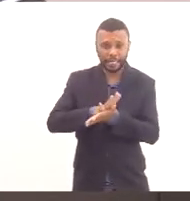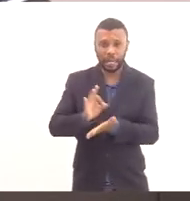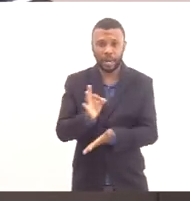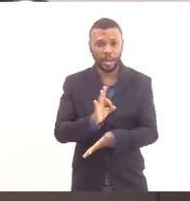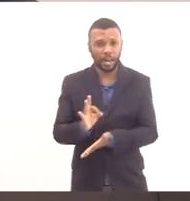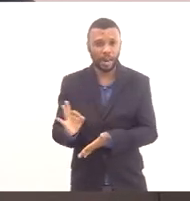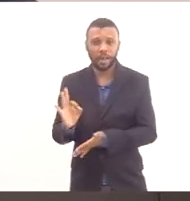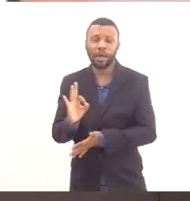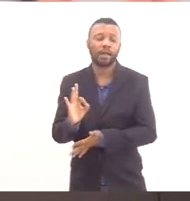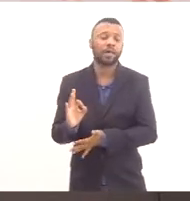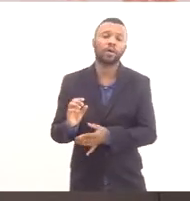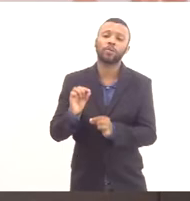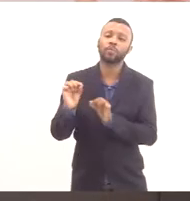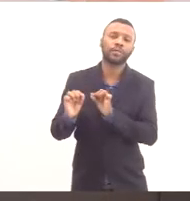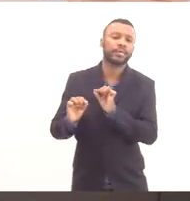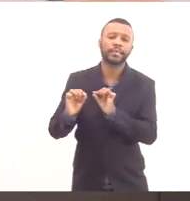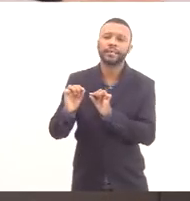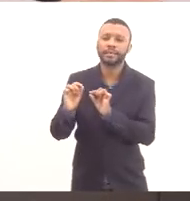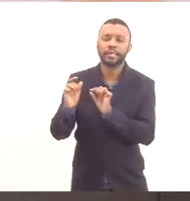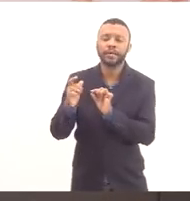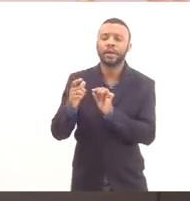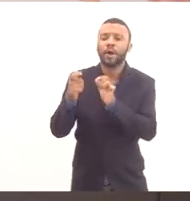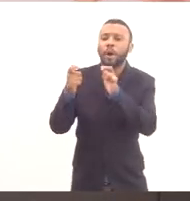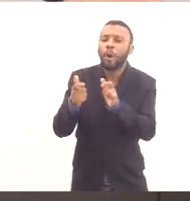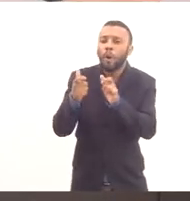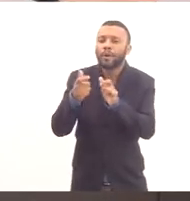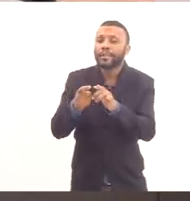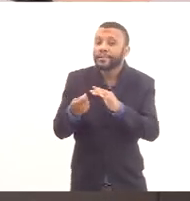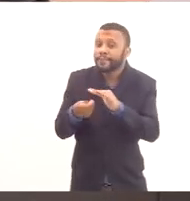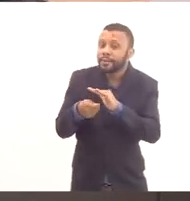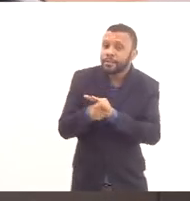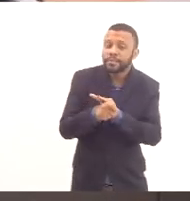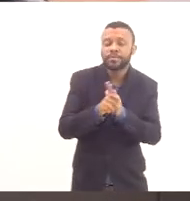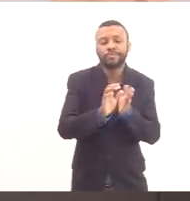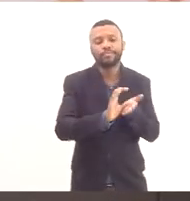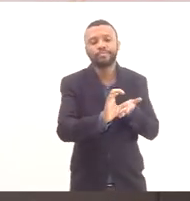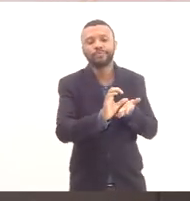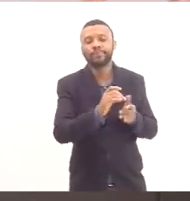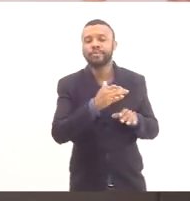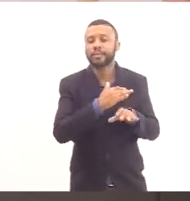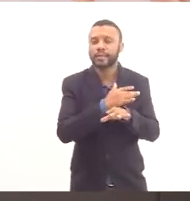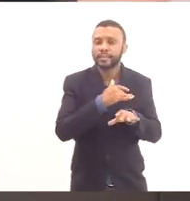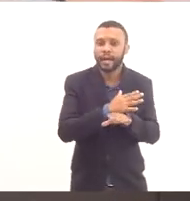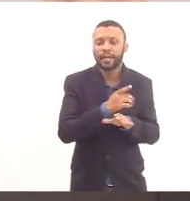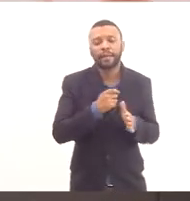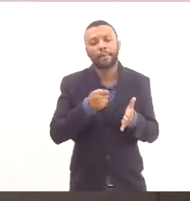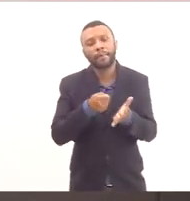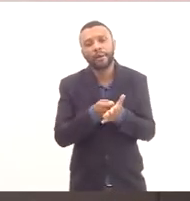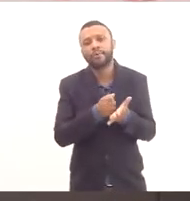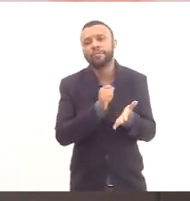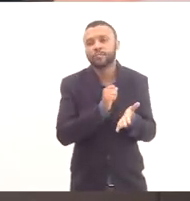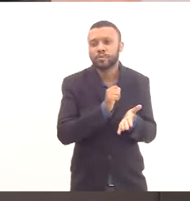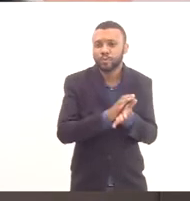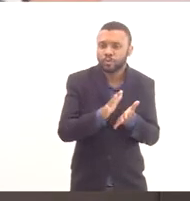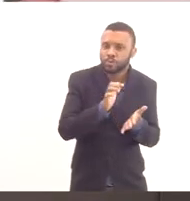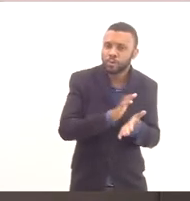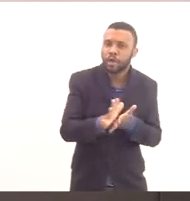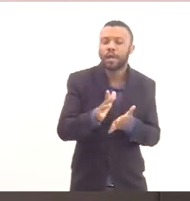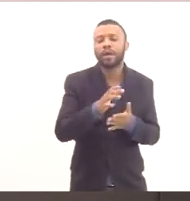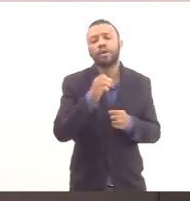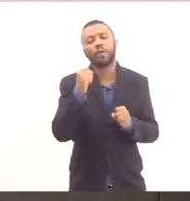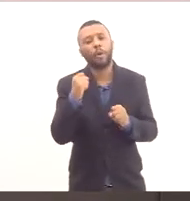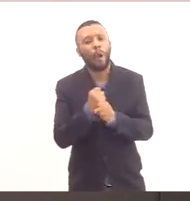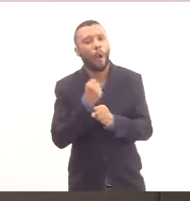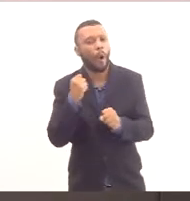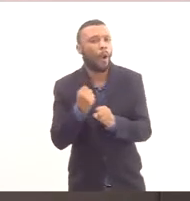do que onde estaria aportando recursos Investindo na cidade se é para pagamento de custeio se é de infraestrutura